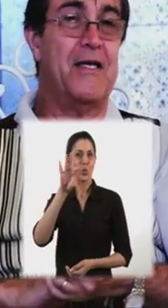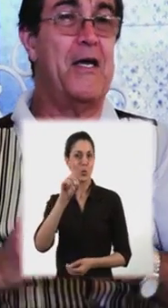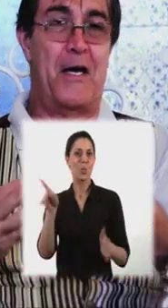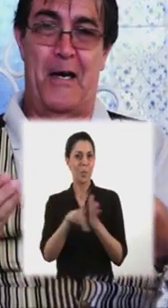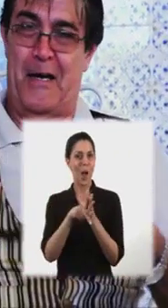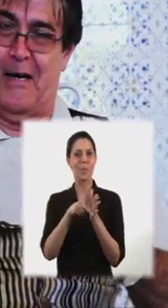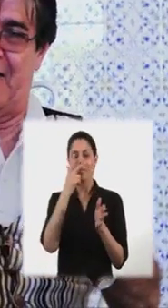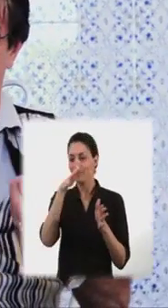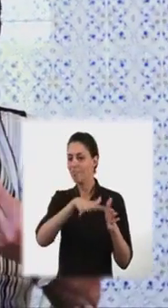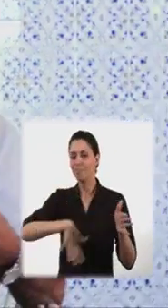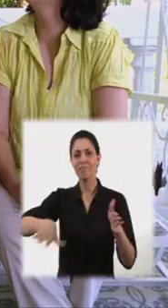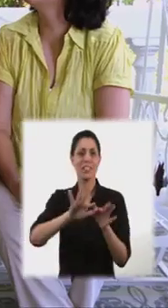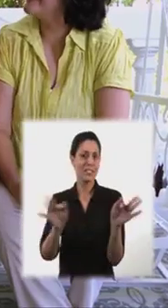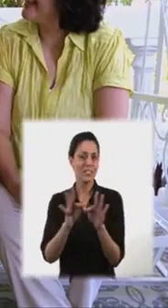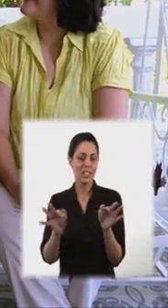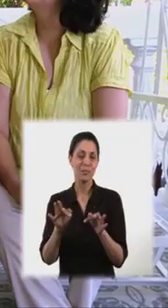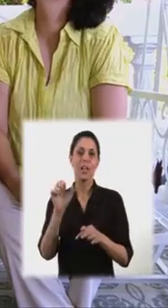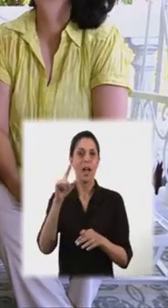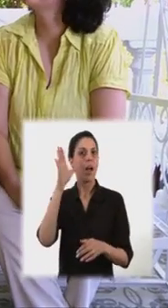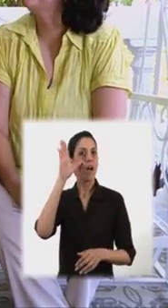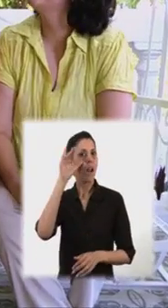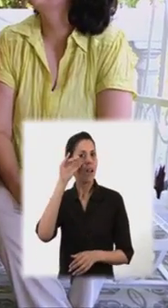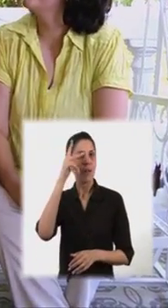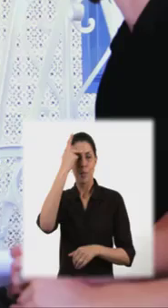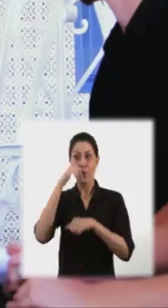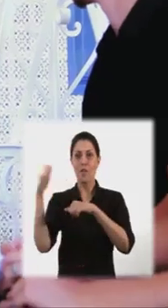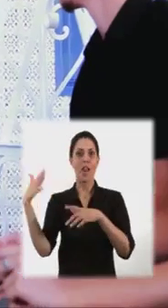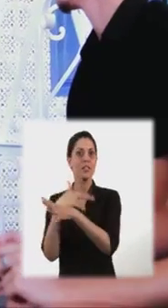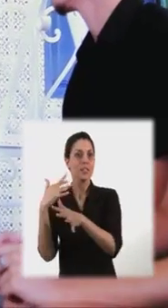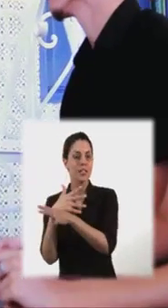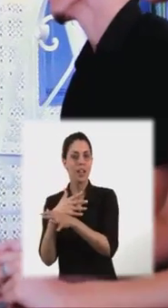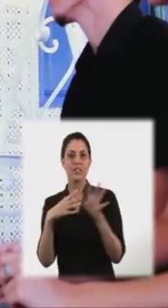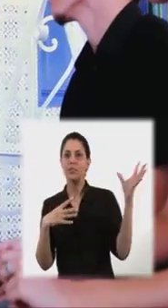ele atrai a curiosidade do homem urbano. É